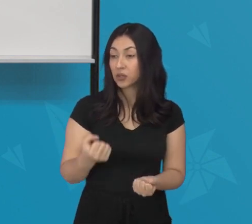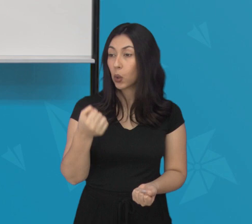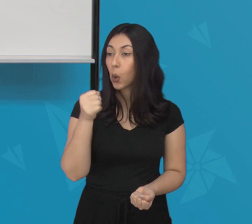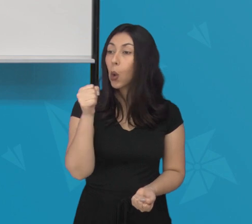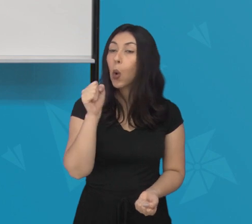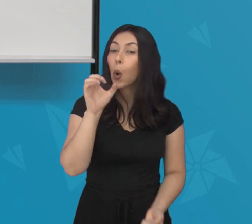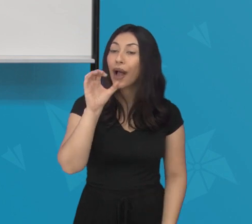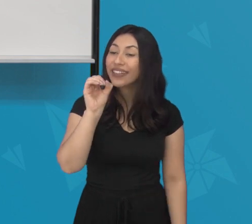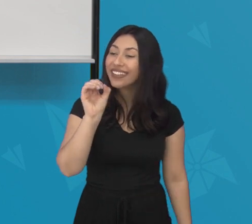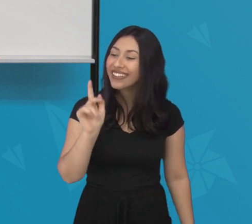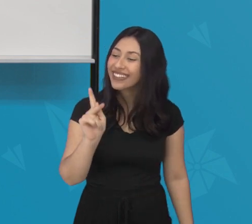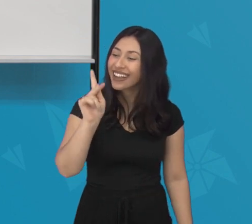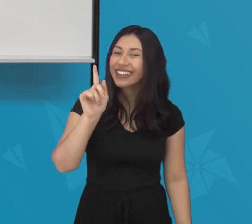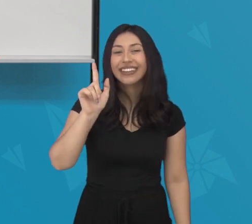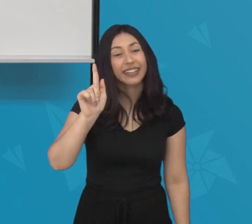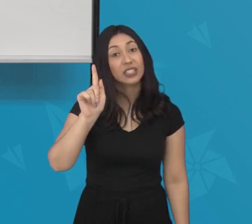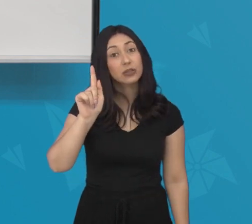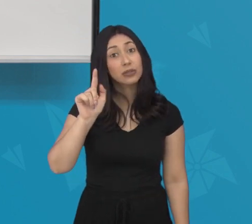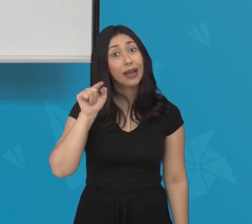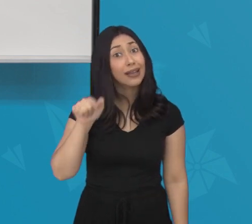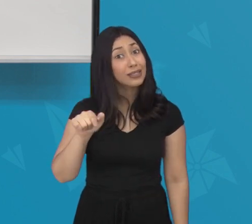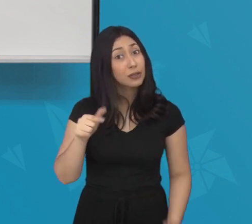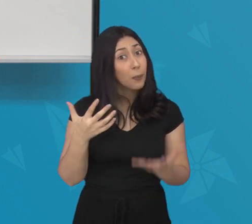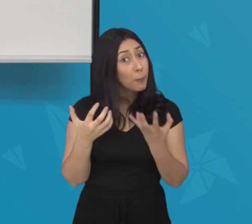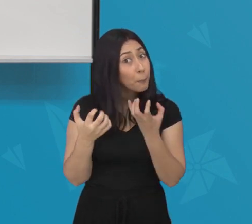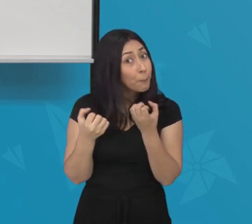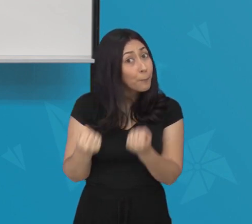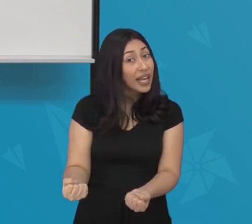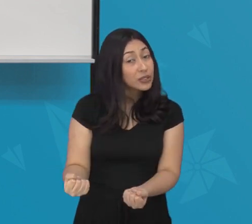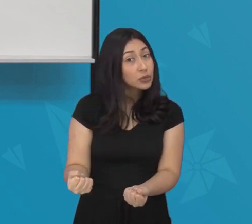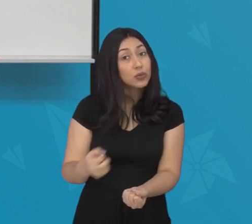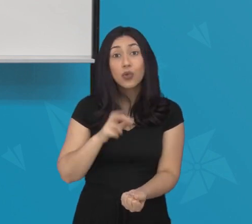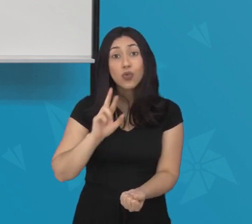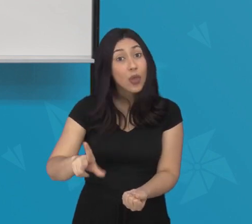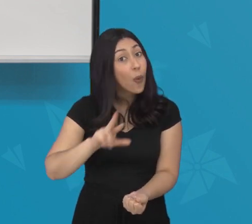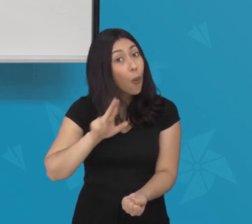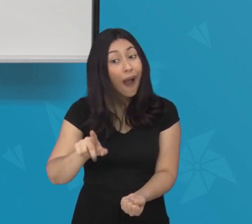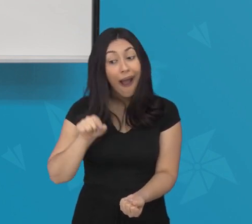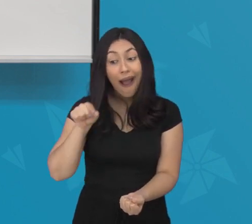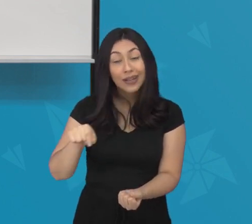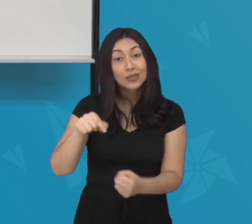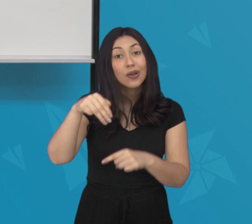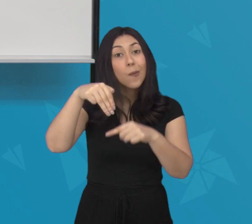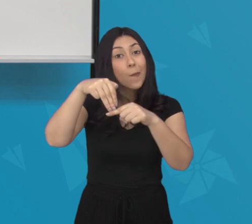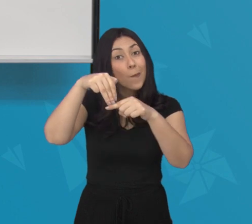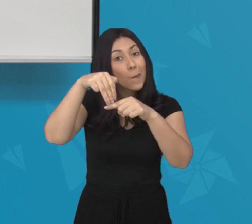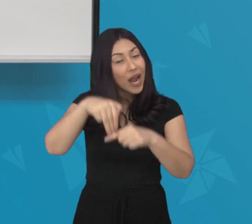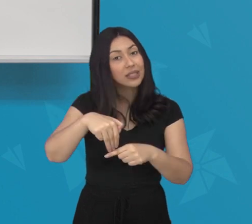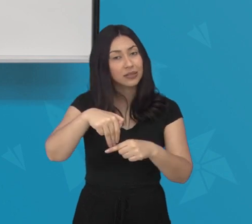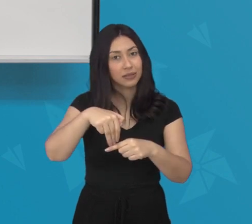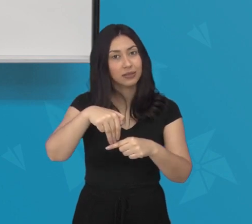Perceba que a gente chama de peso o que na verdade é a nossa grandeza massa.